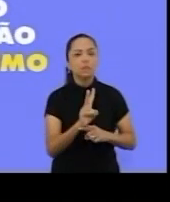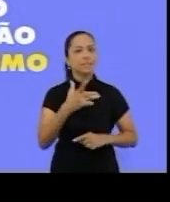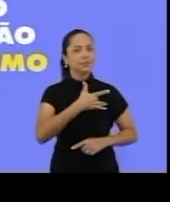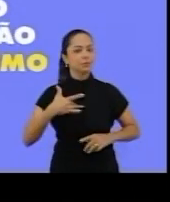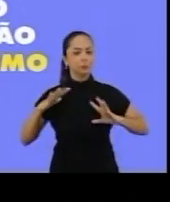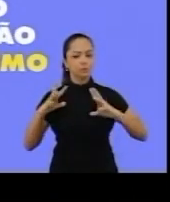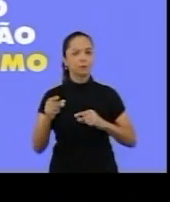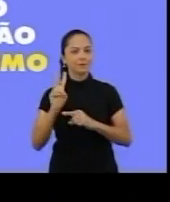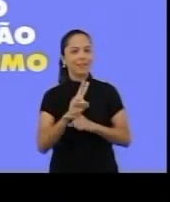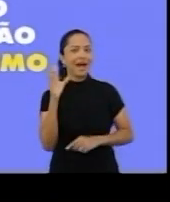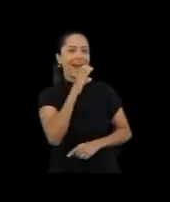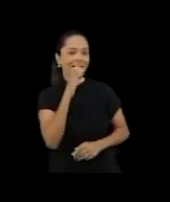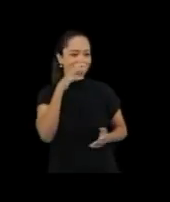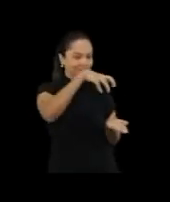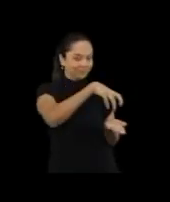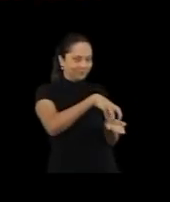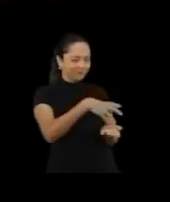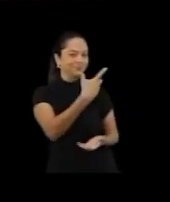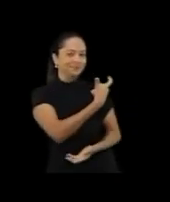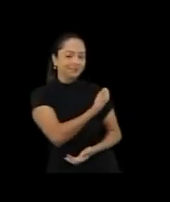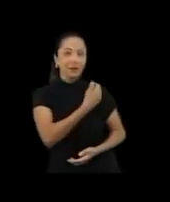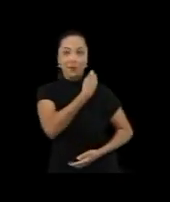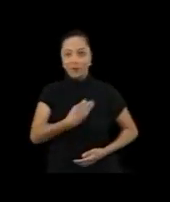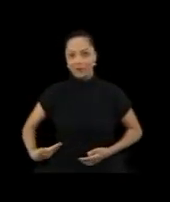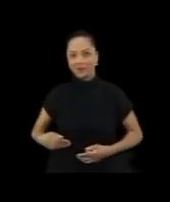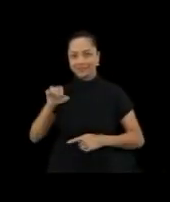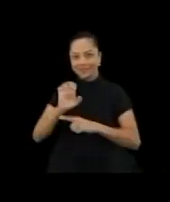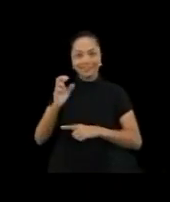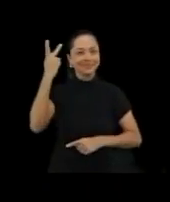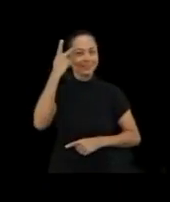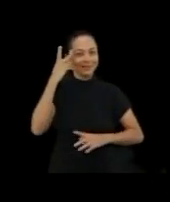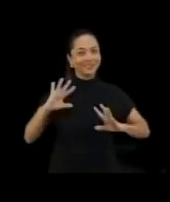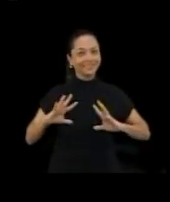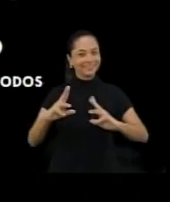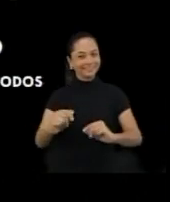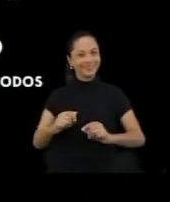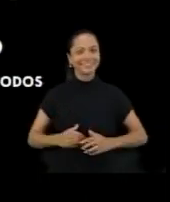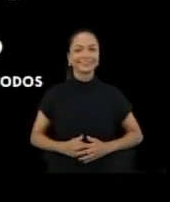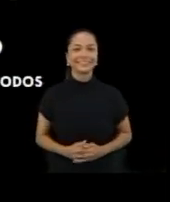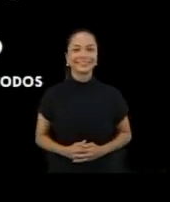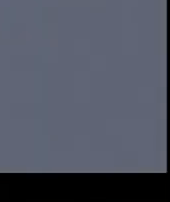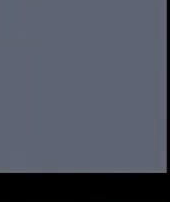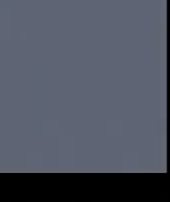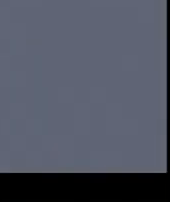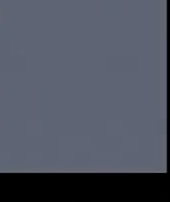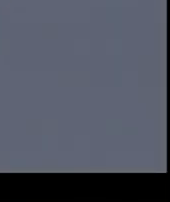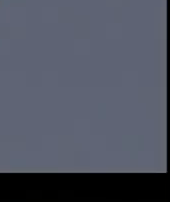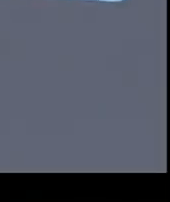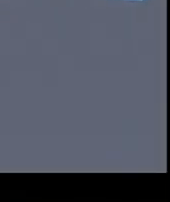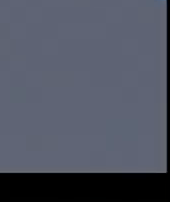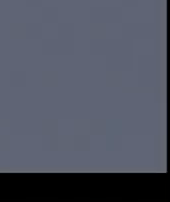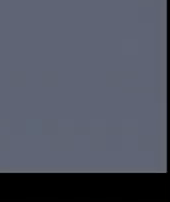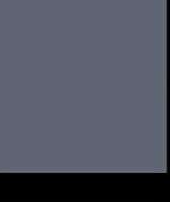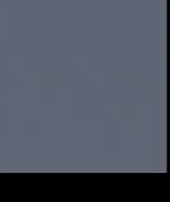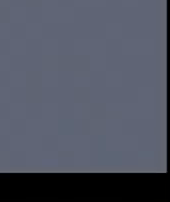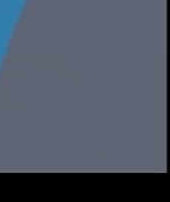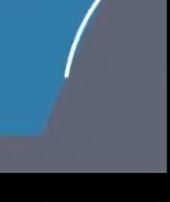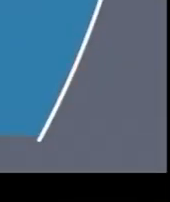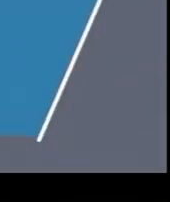até o posto de vacinação mais próximo. Governo do Estado. São Paulo, são todos.